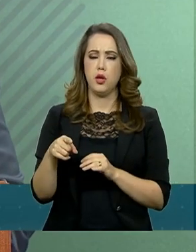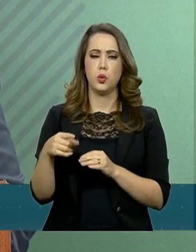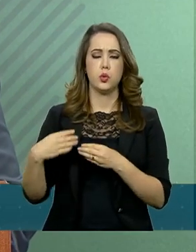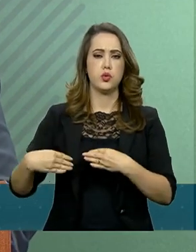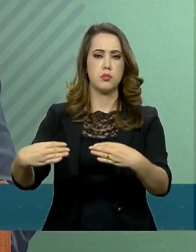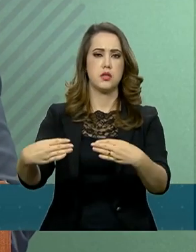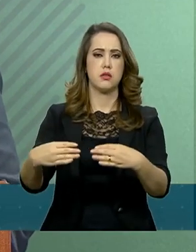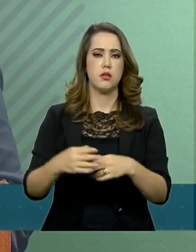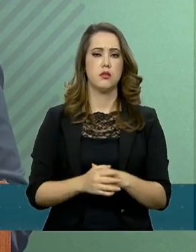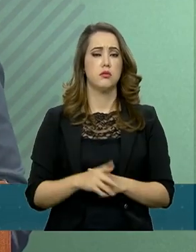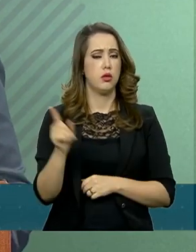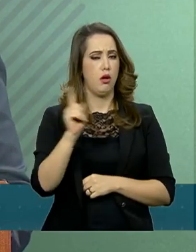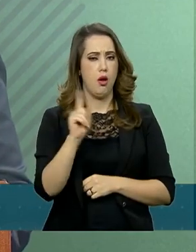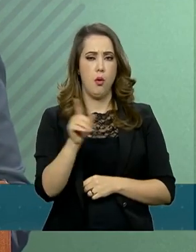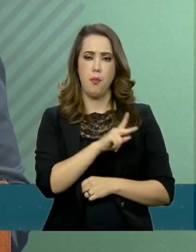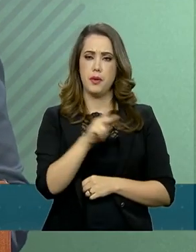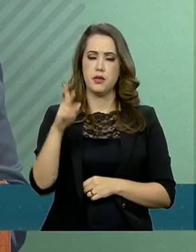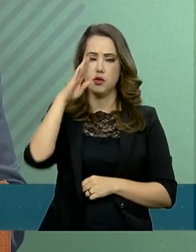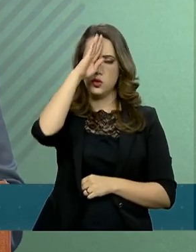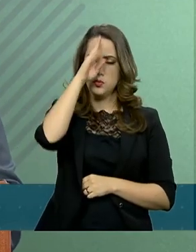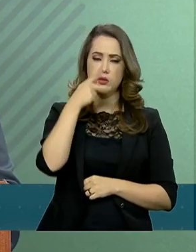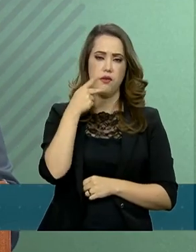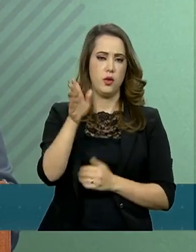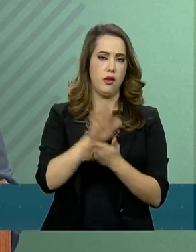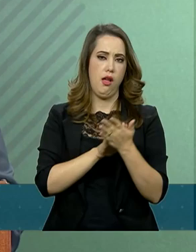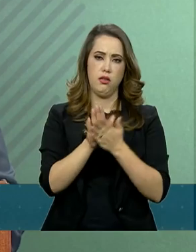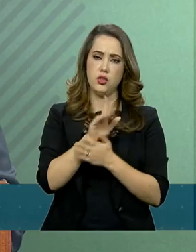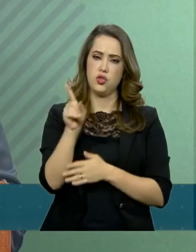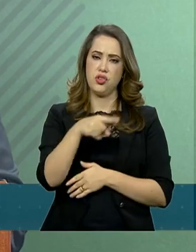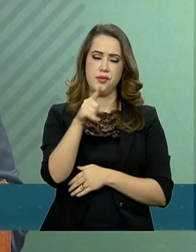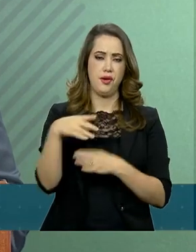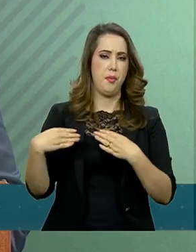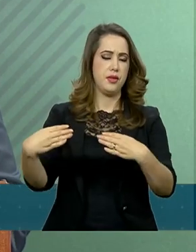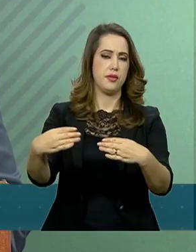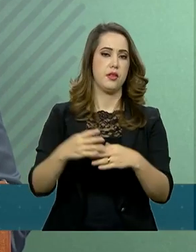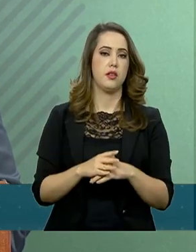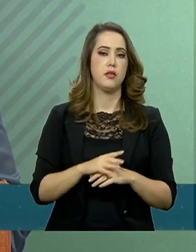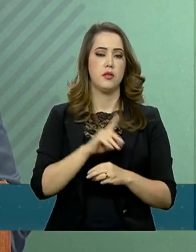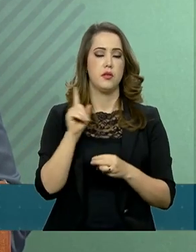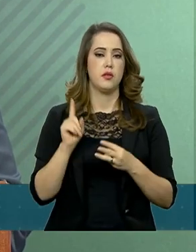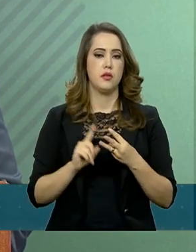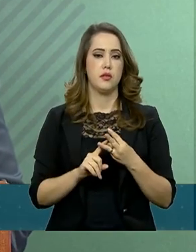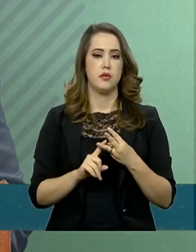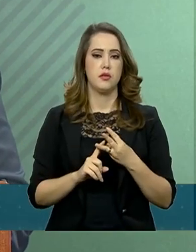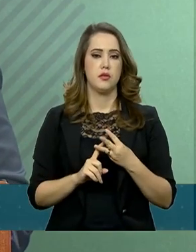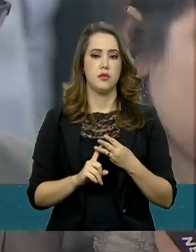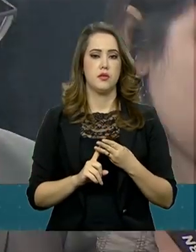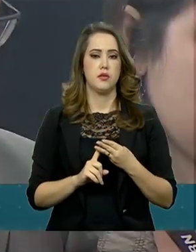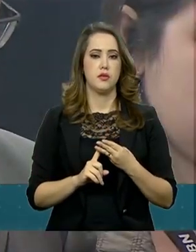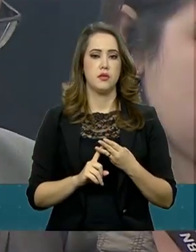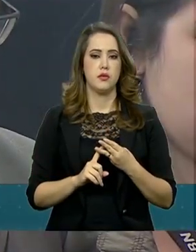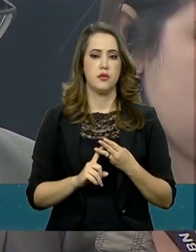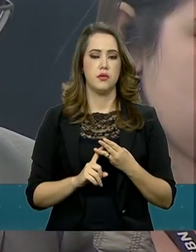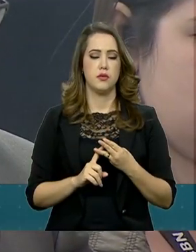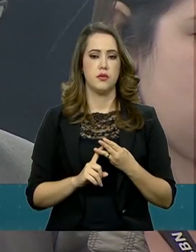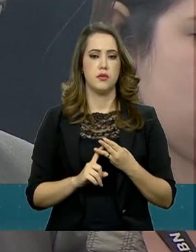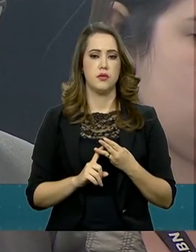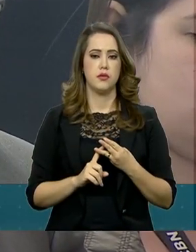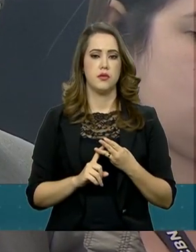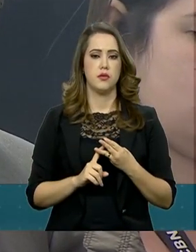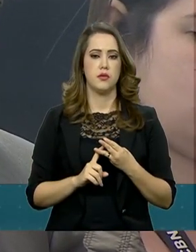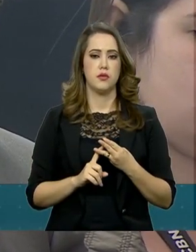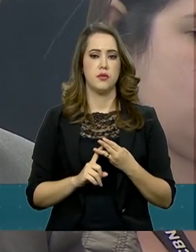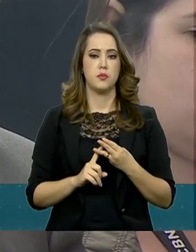informação presidente não me comentou sobre este tema tá certo ea terceira era deixa terceiro é